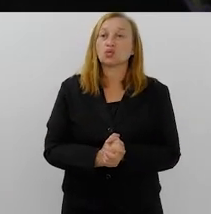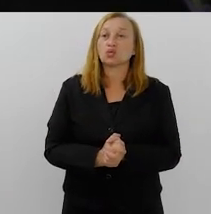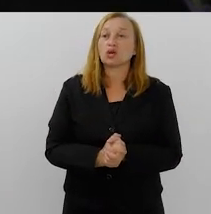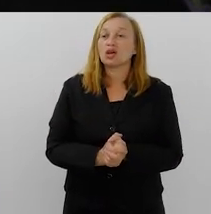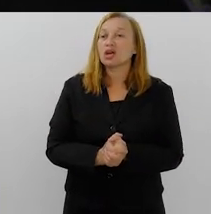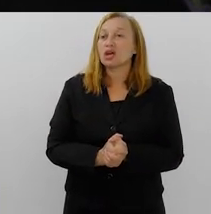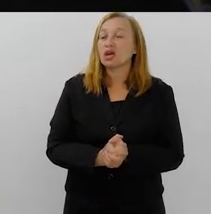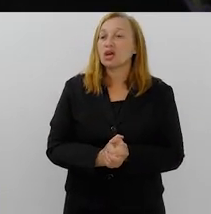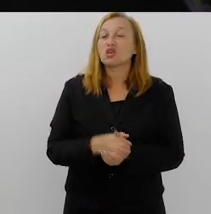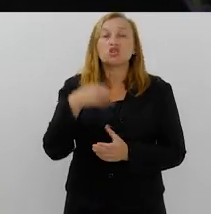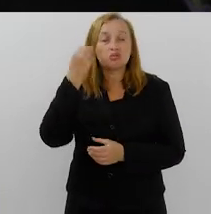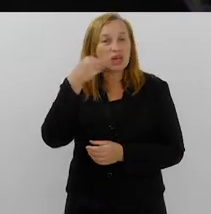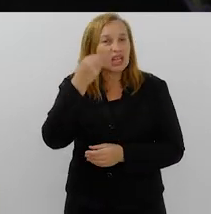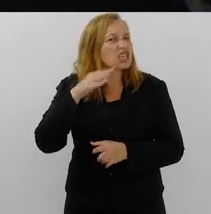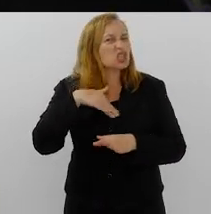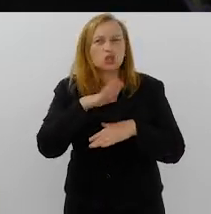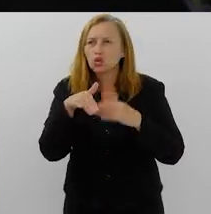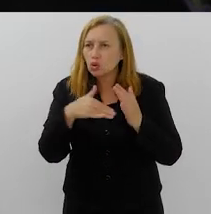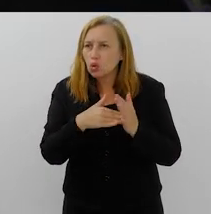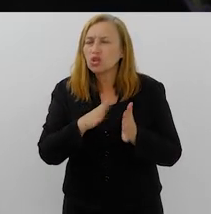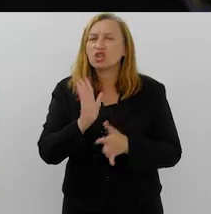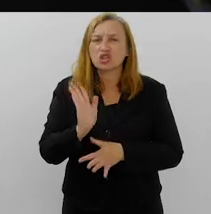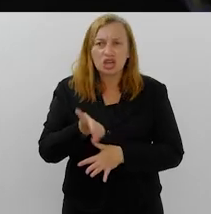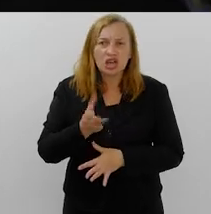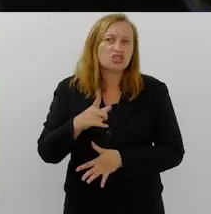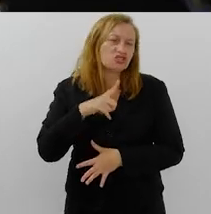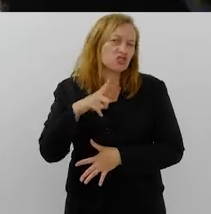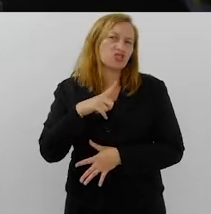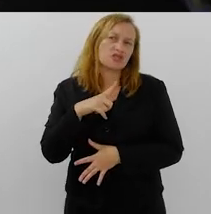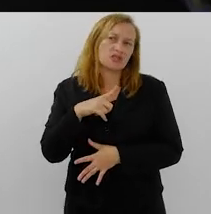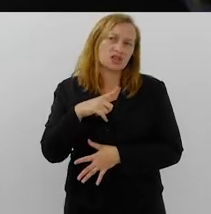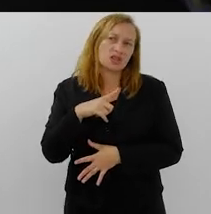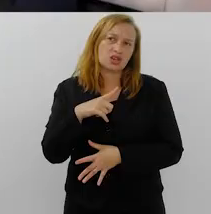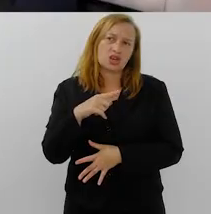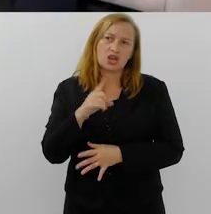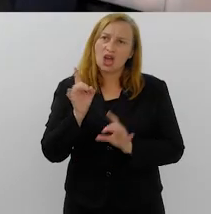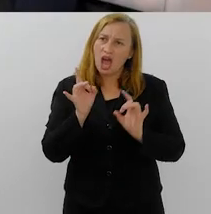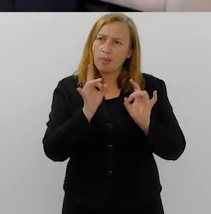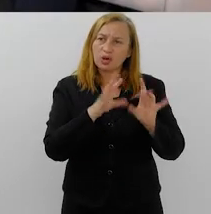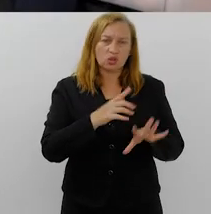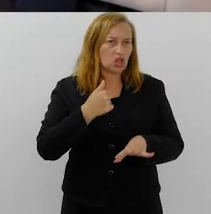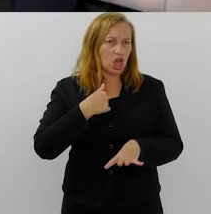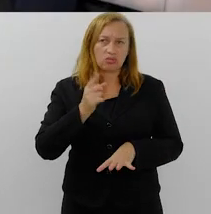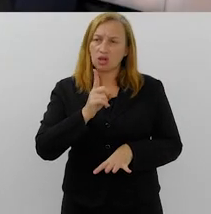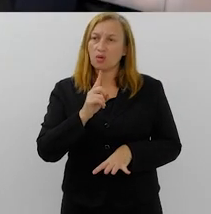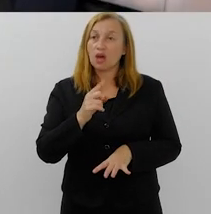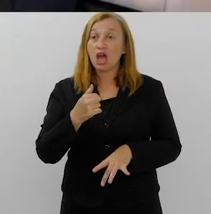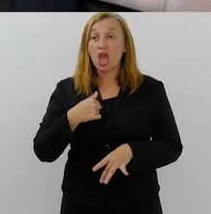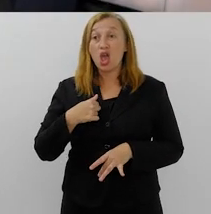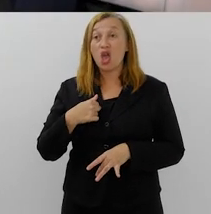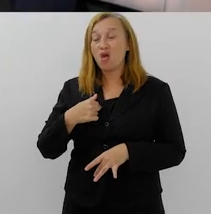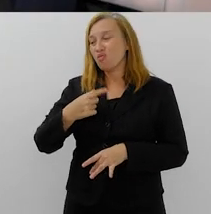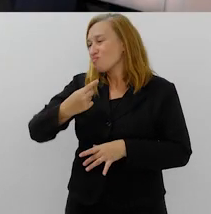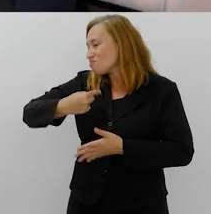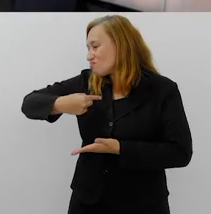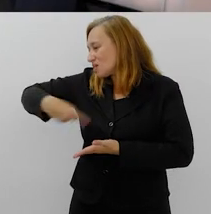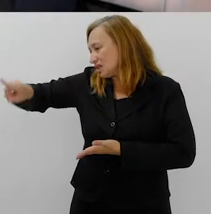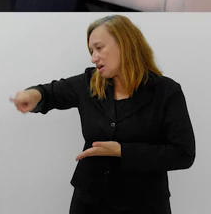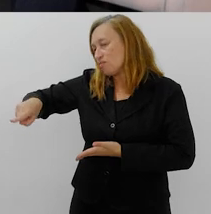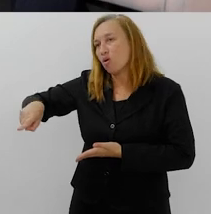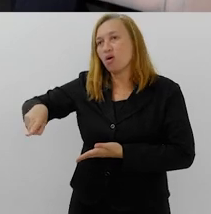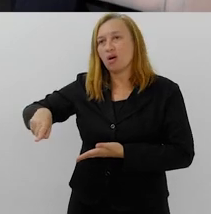casamento eu passei por toda essa esse o que a conversa que a gente teve aqui eu passei não foi abandono eu mandei